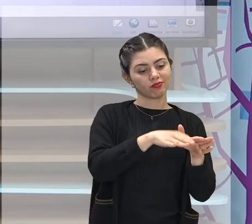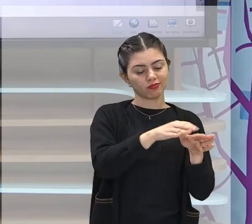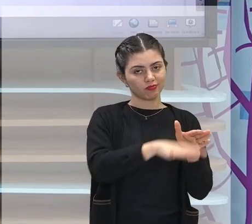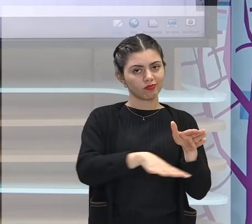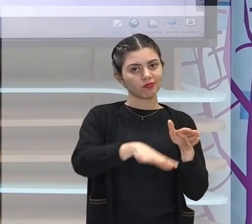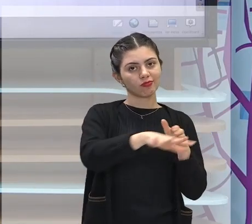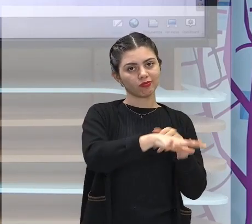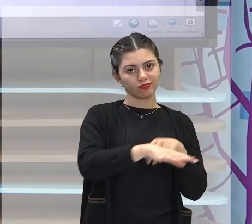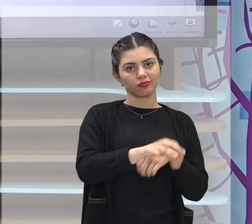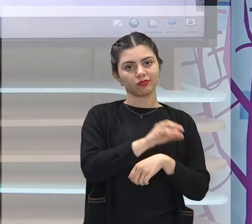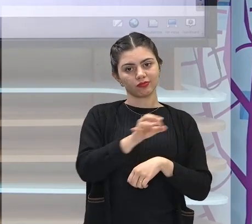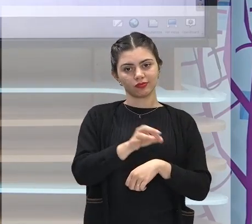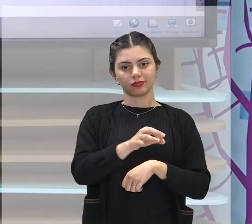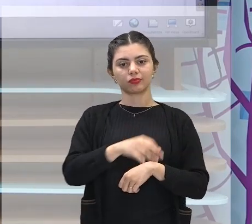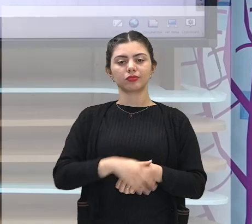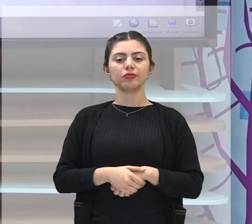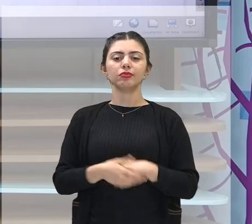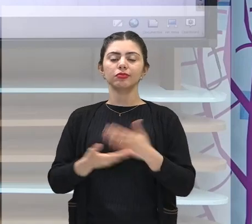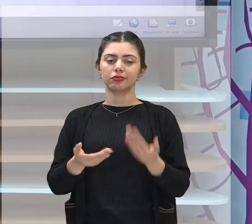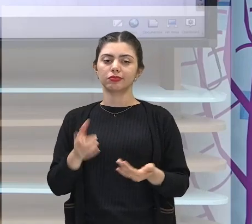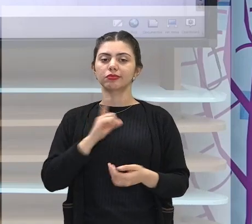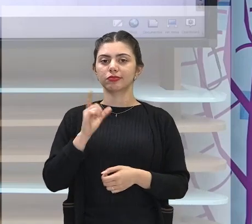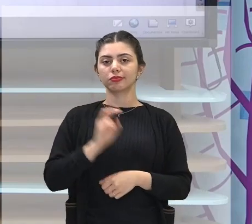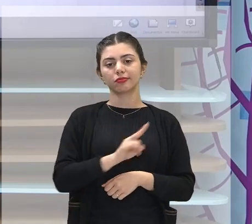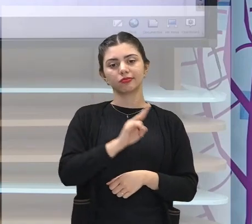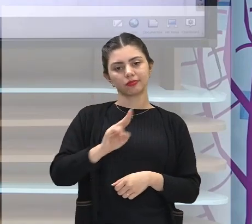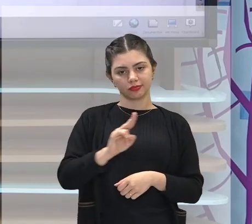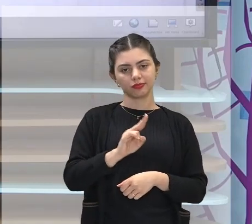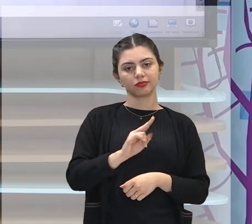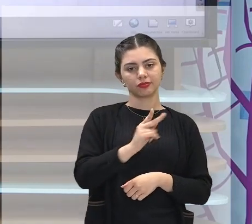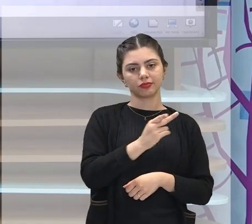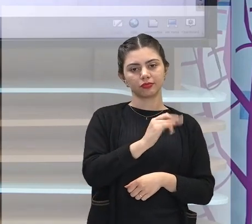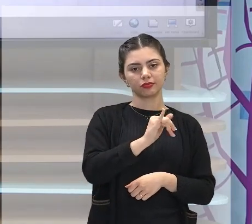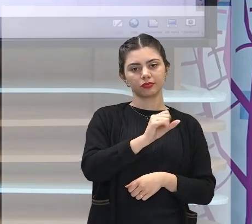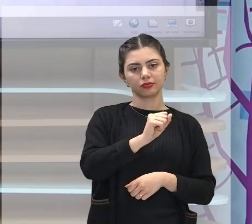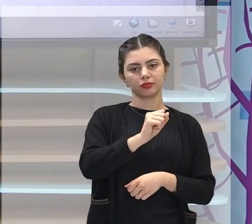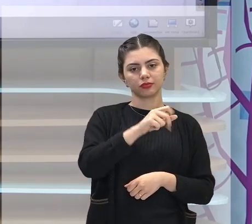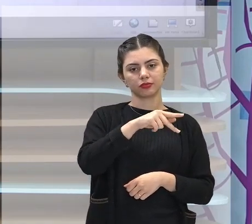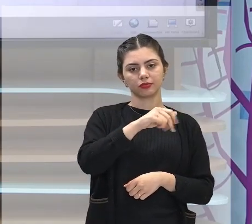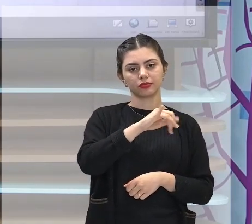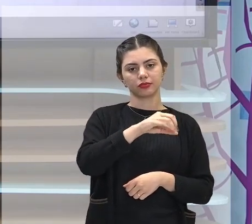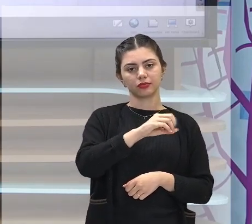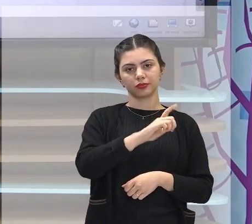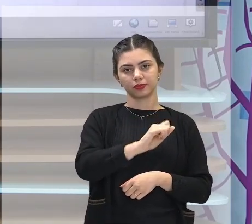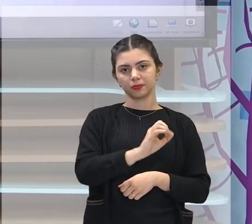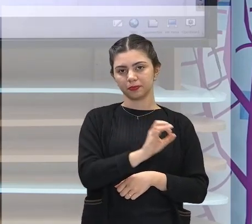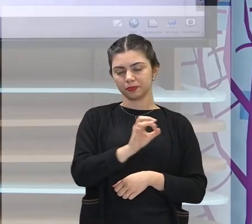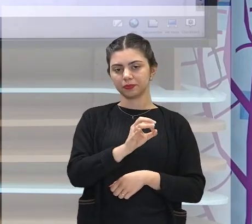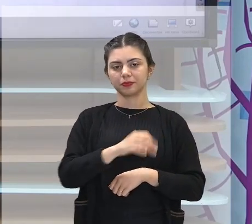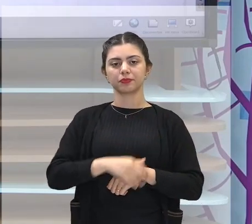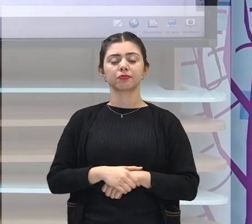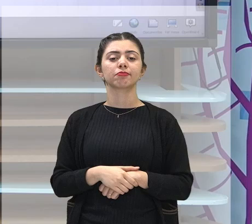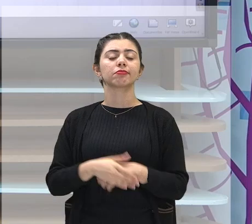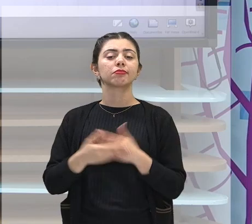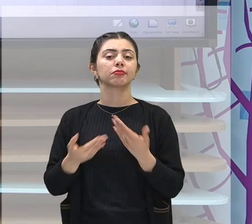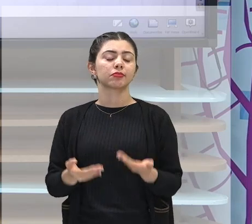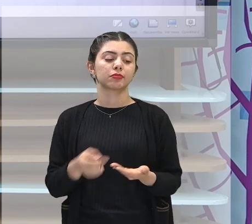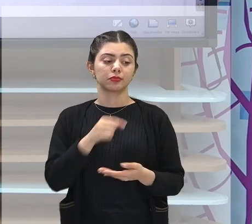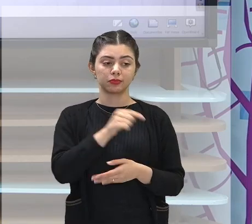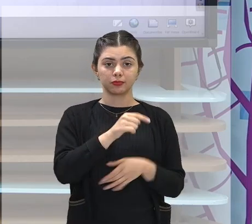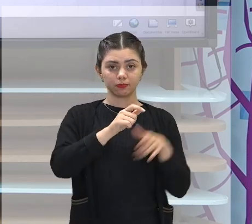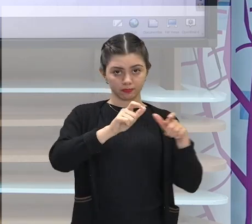território, que ele o chamará de Ilha de Hispaniola. Essa colônia